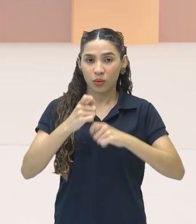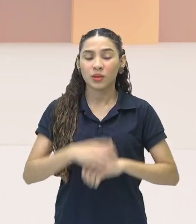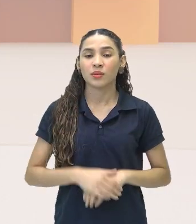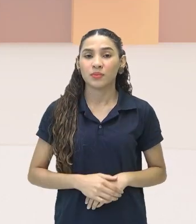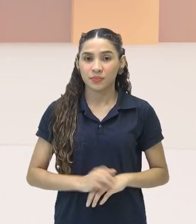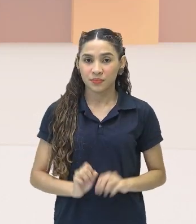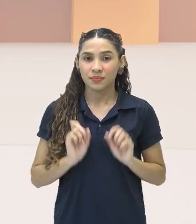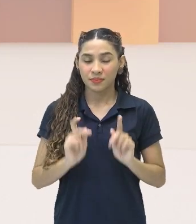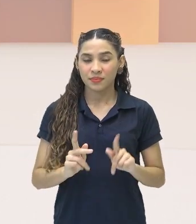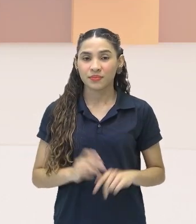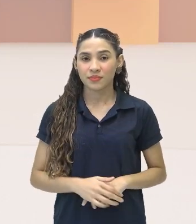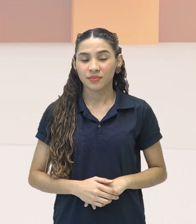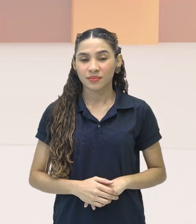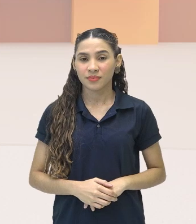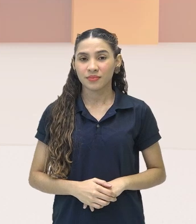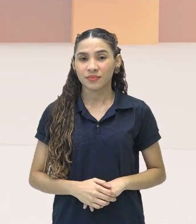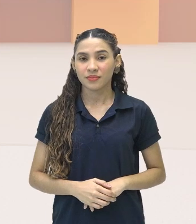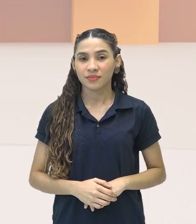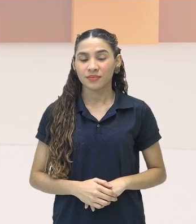Perfeito? Então,